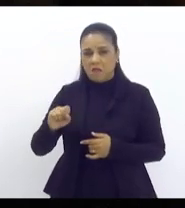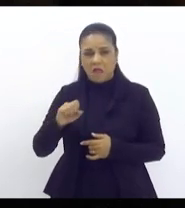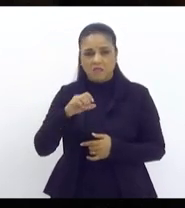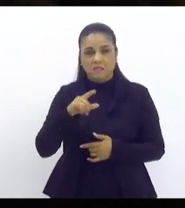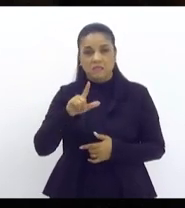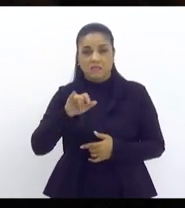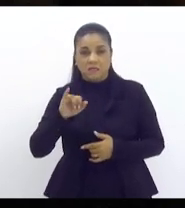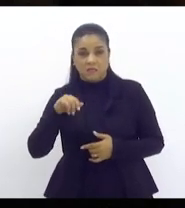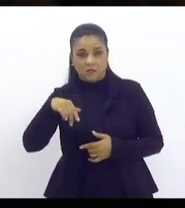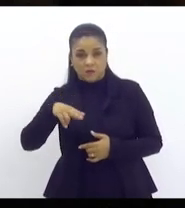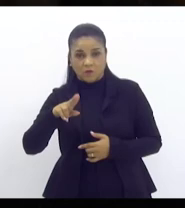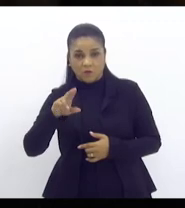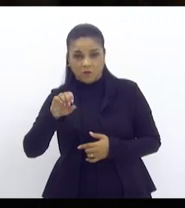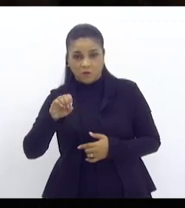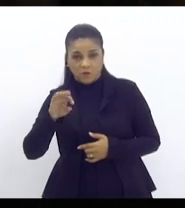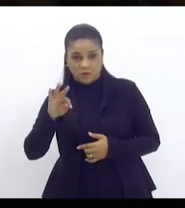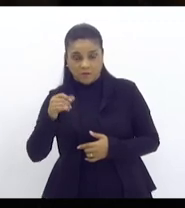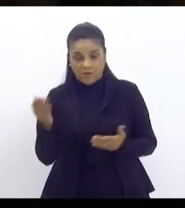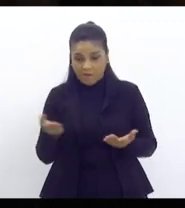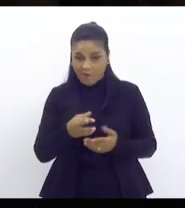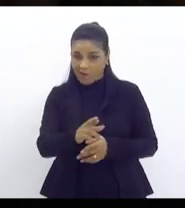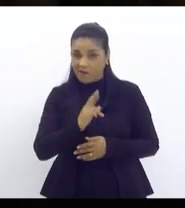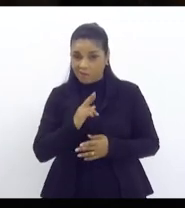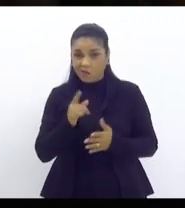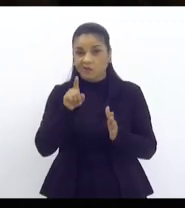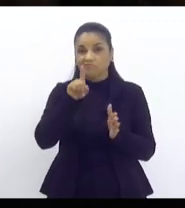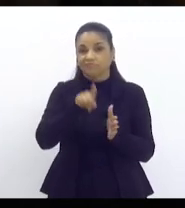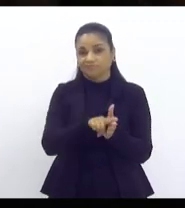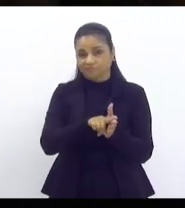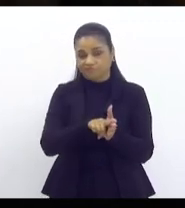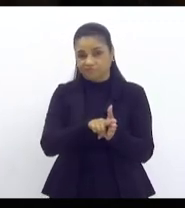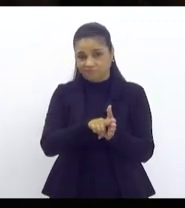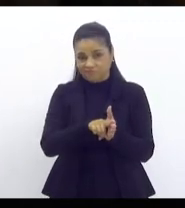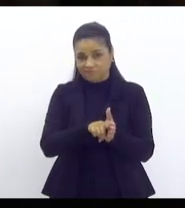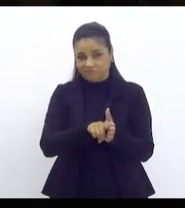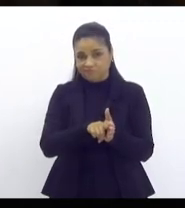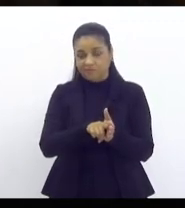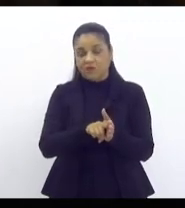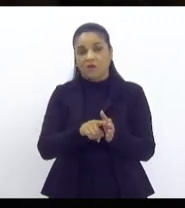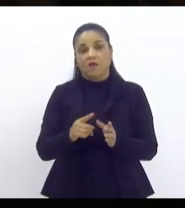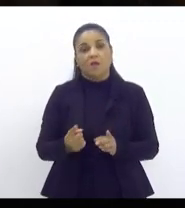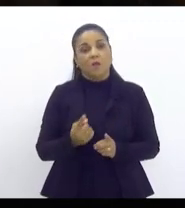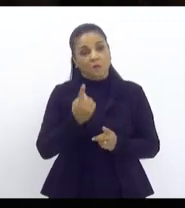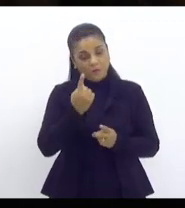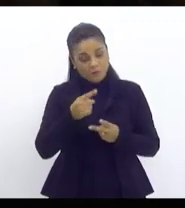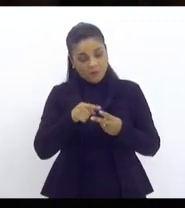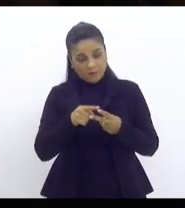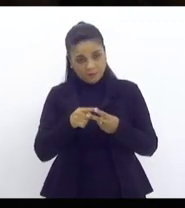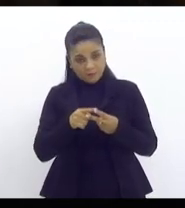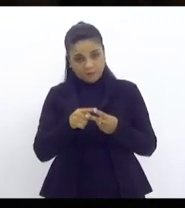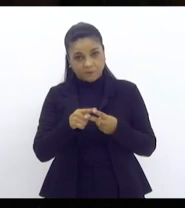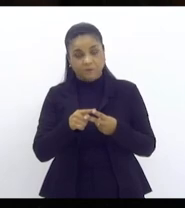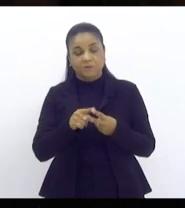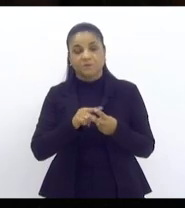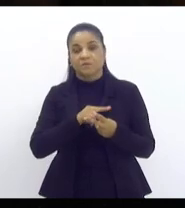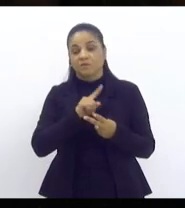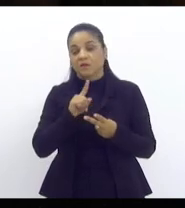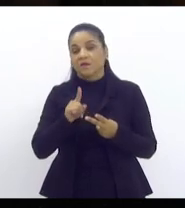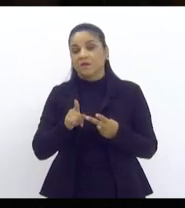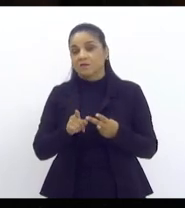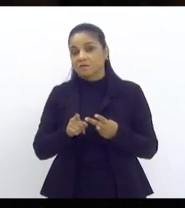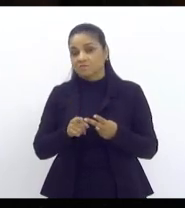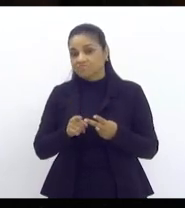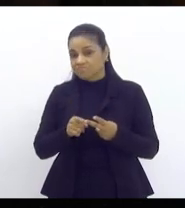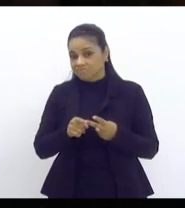O resultado, a conta está chegando. Então, esse é o primeiro episódio. Mas, derivado